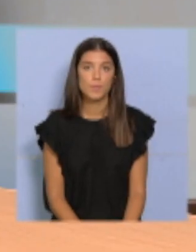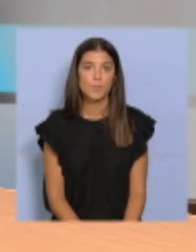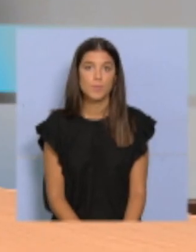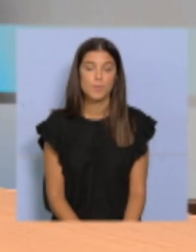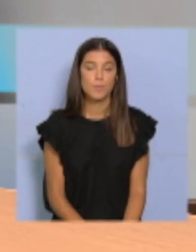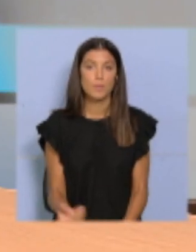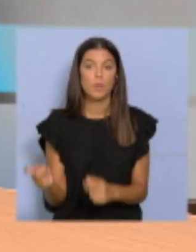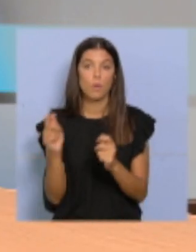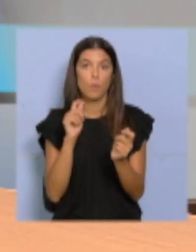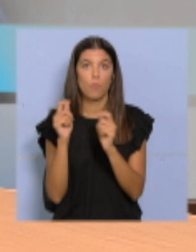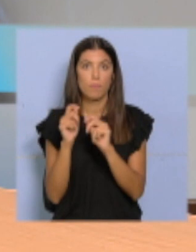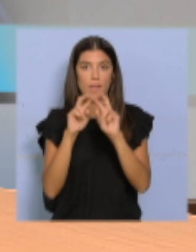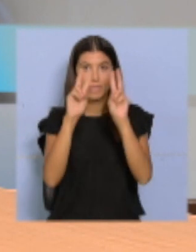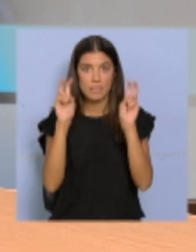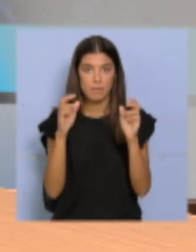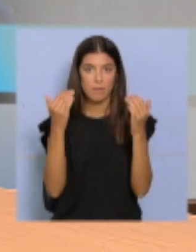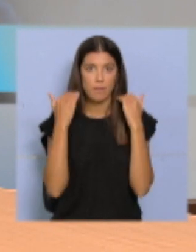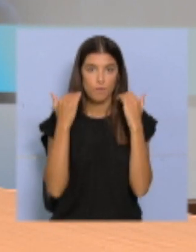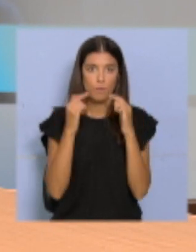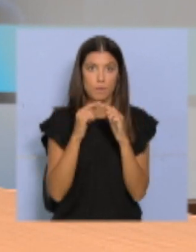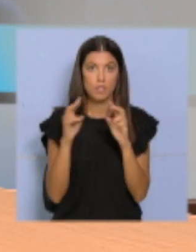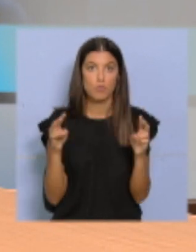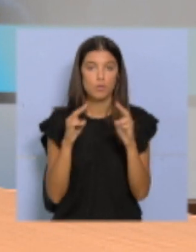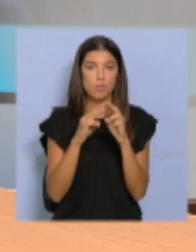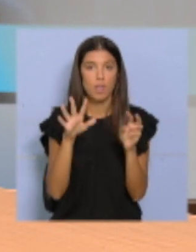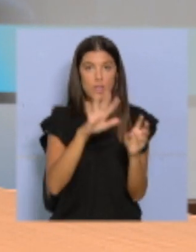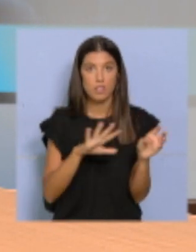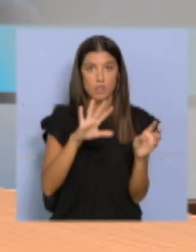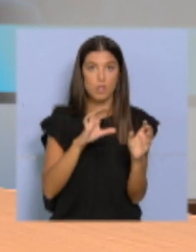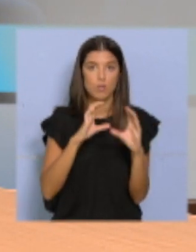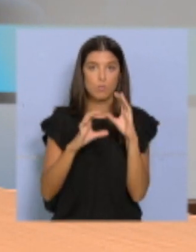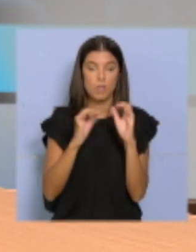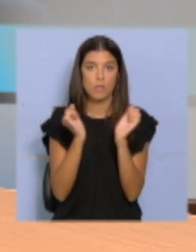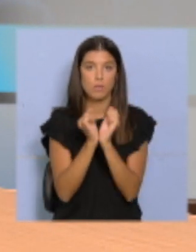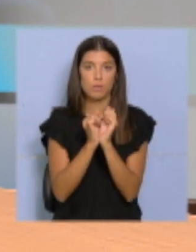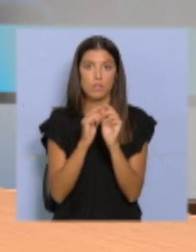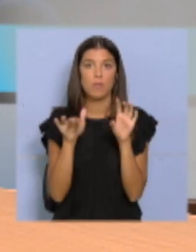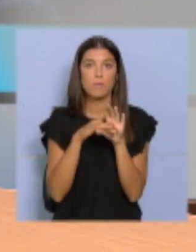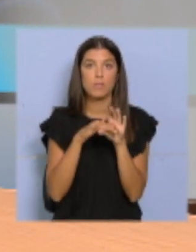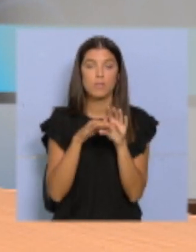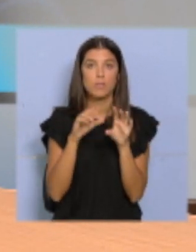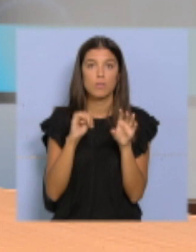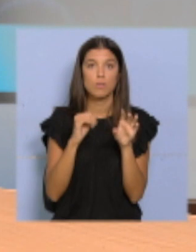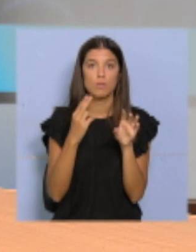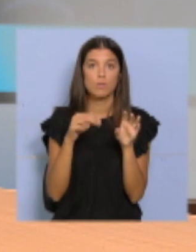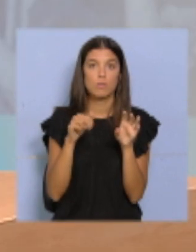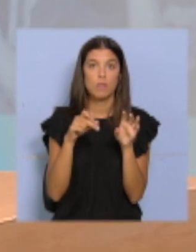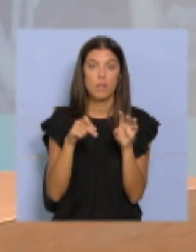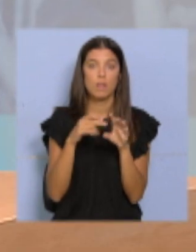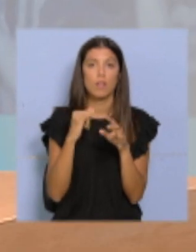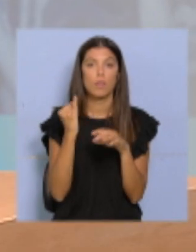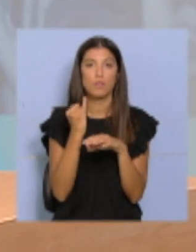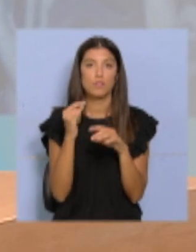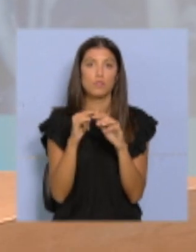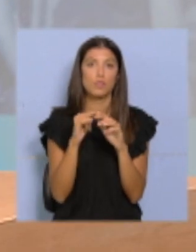O debate sobre a informação nas Jornadas Nacionais de Comunicação Social, em que participou Susana Queiroga, do Instituto São João de Deus, e que está hoje